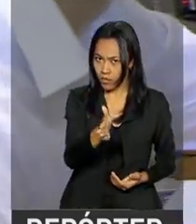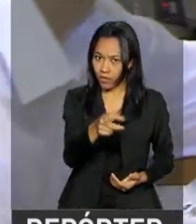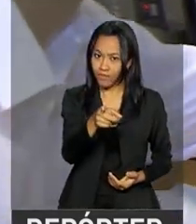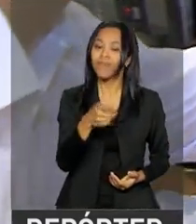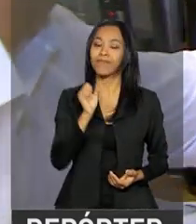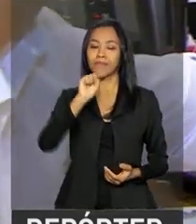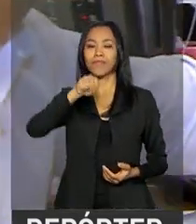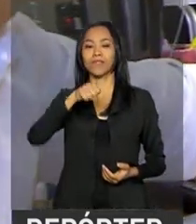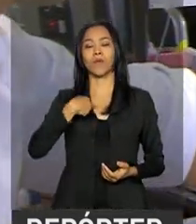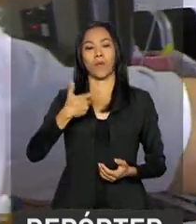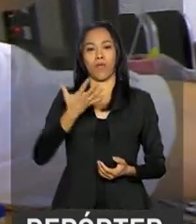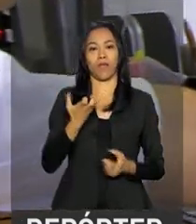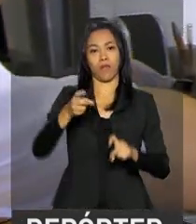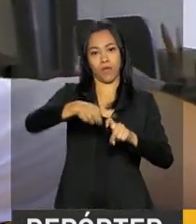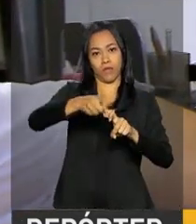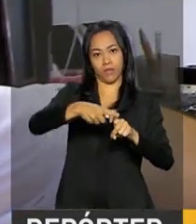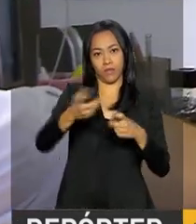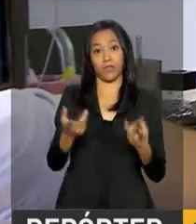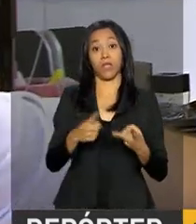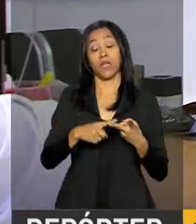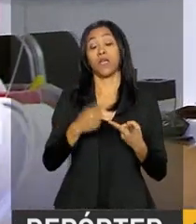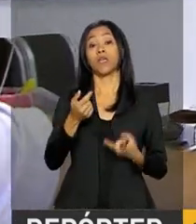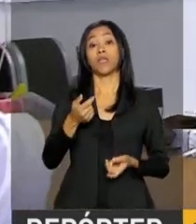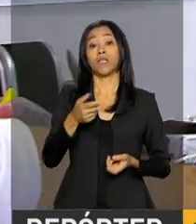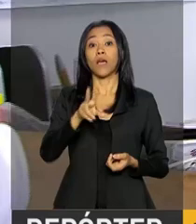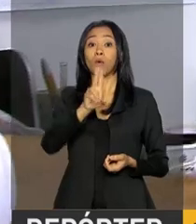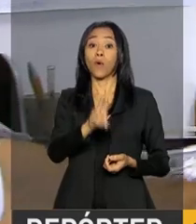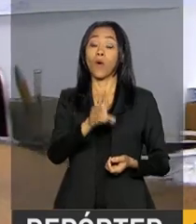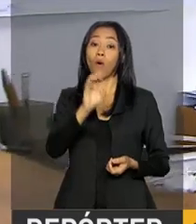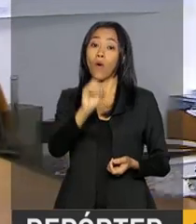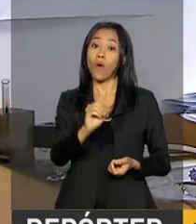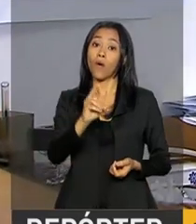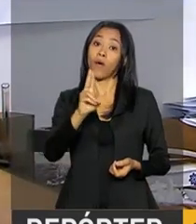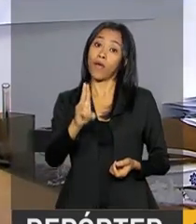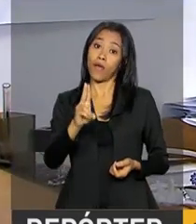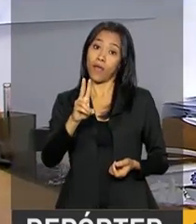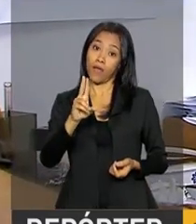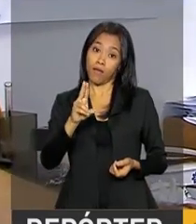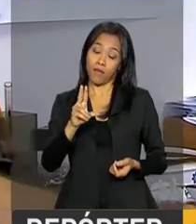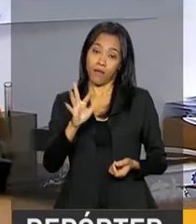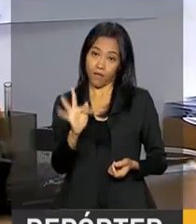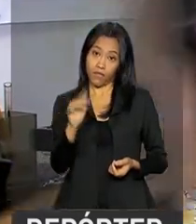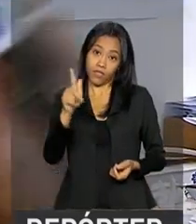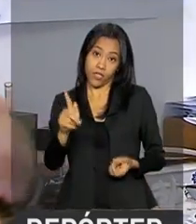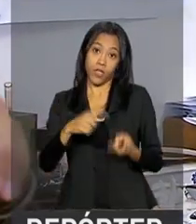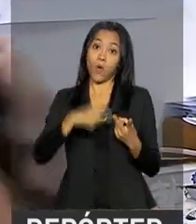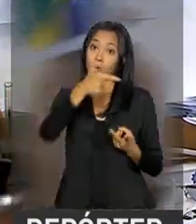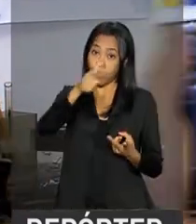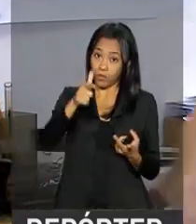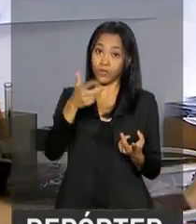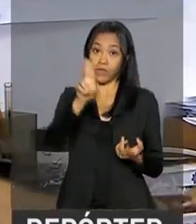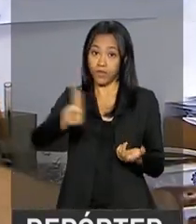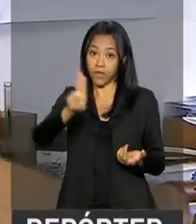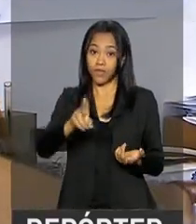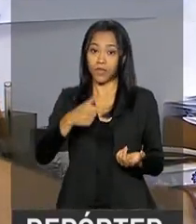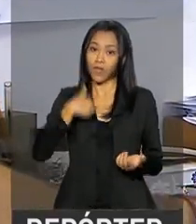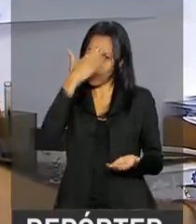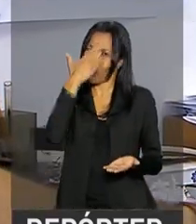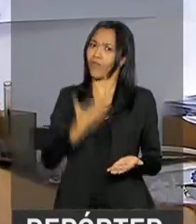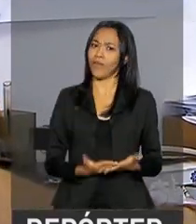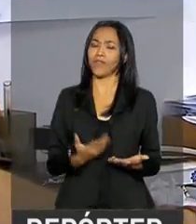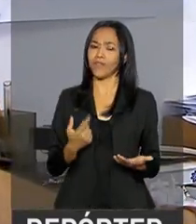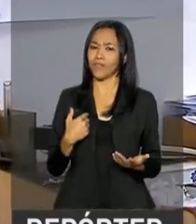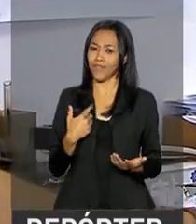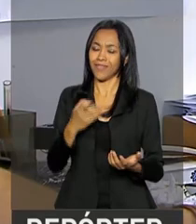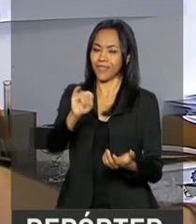para Medicina e nas instituições da UFG, ou a ESCS ou a FBA. Está confiante? Estou confiante com